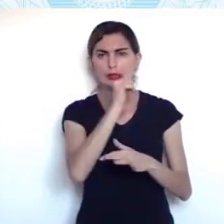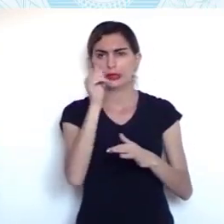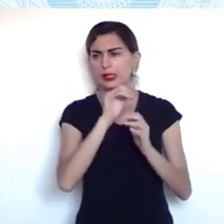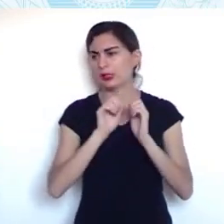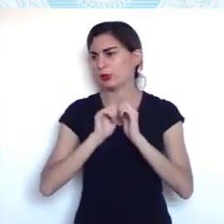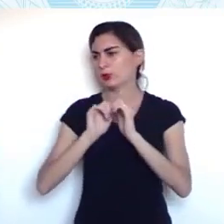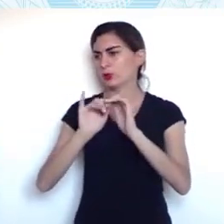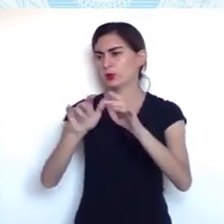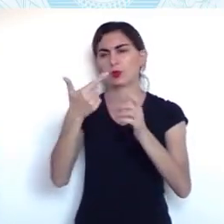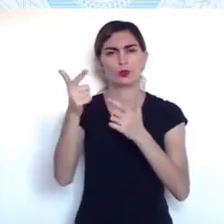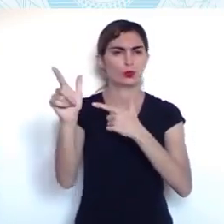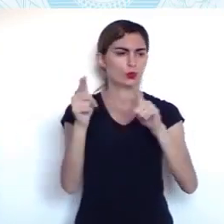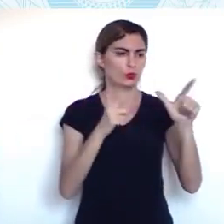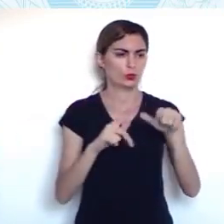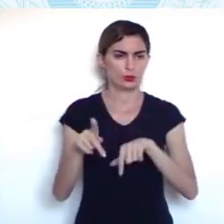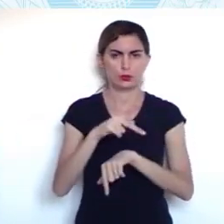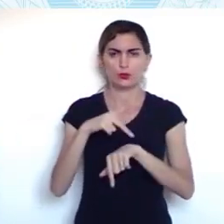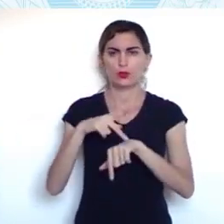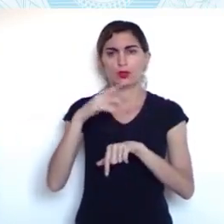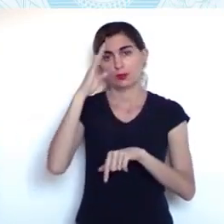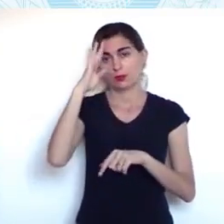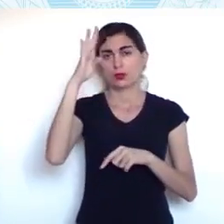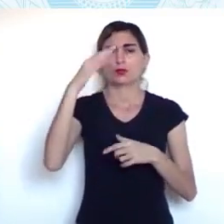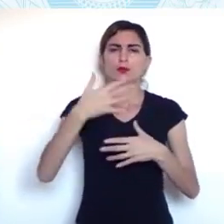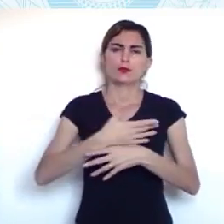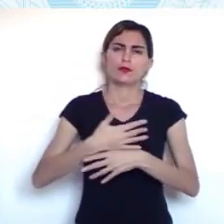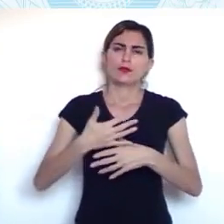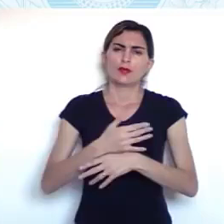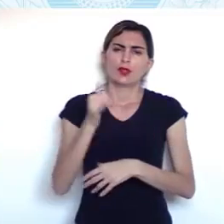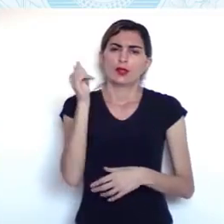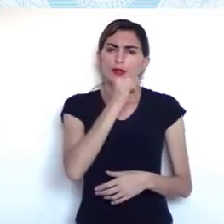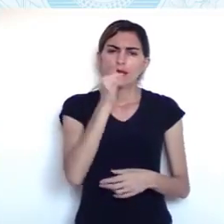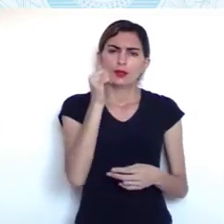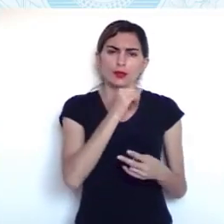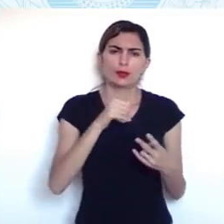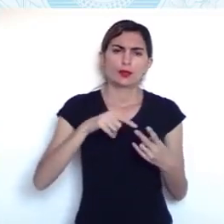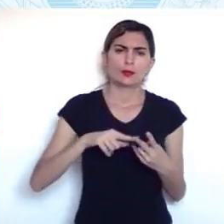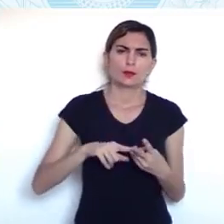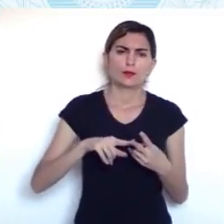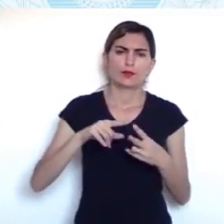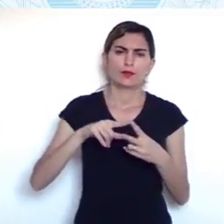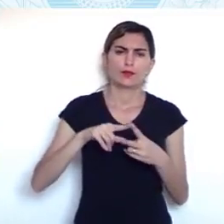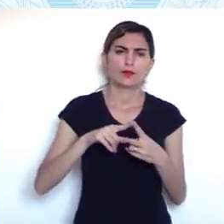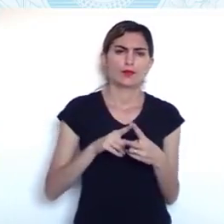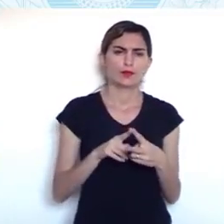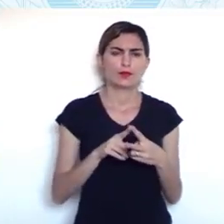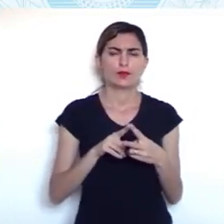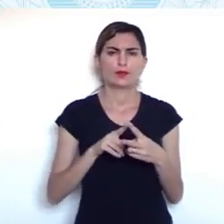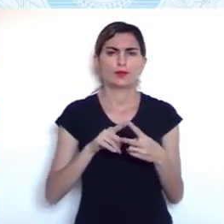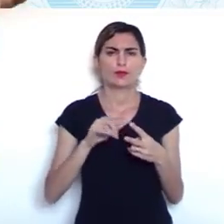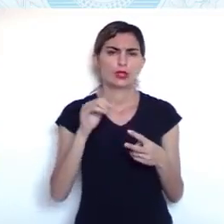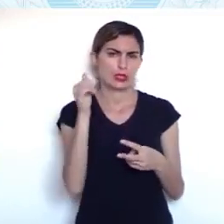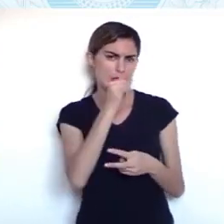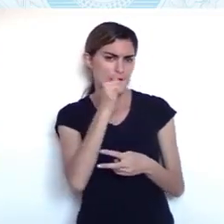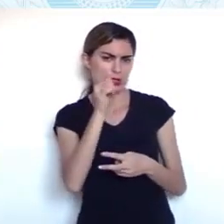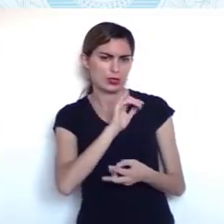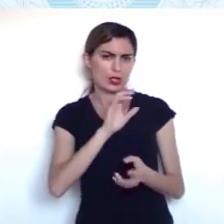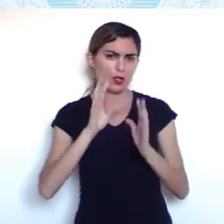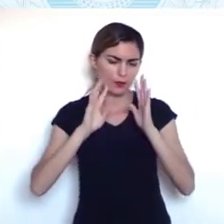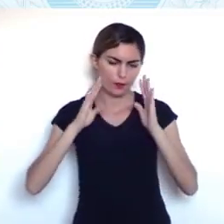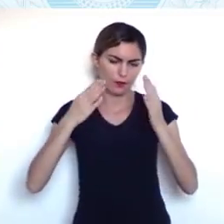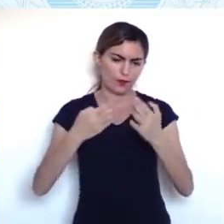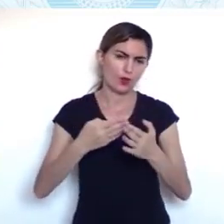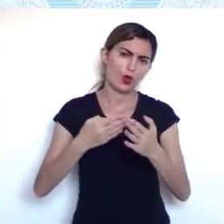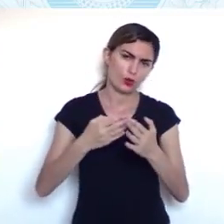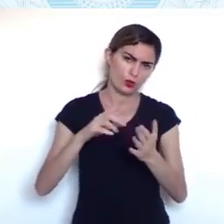Itália e alcança outros países. Principais cidades italianas. Então, se Itália era o